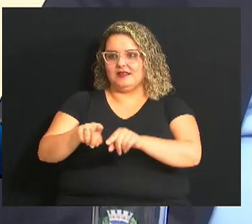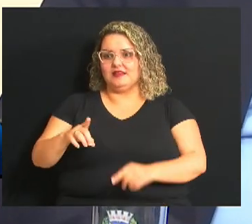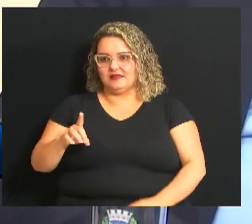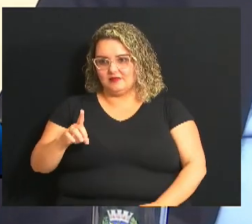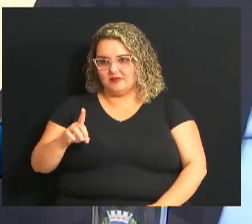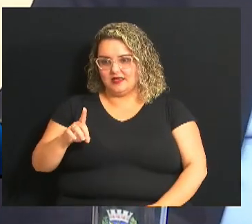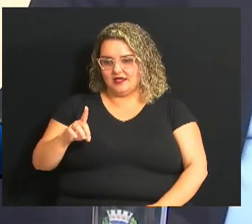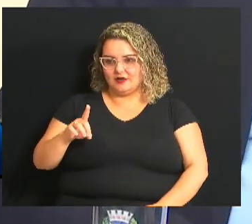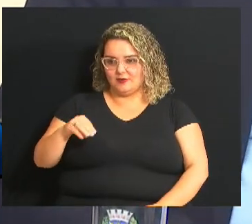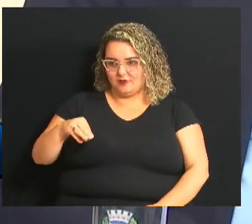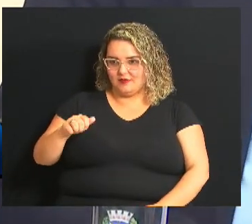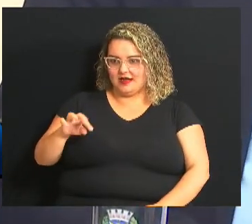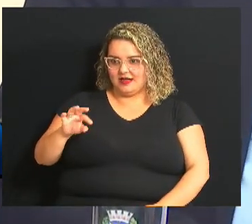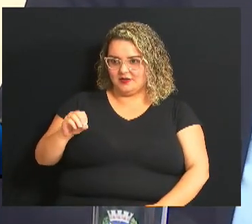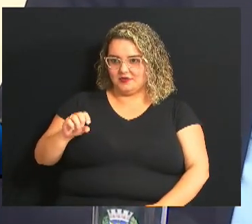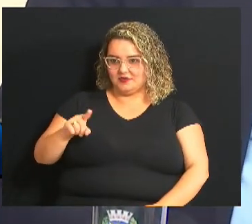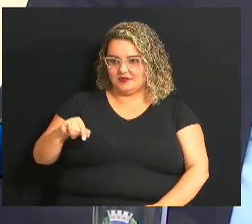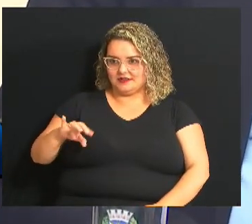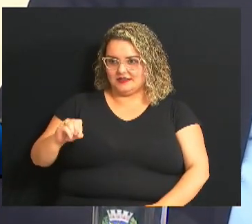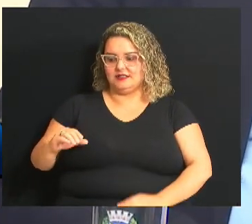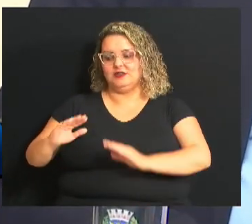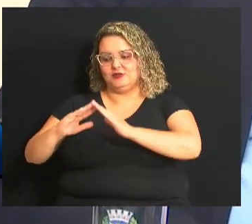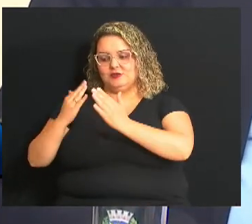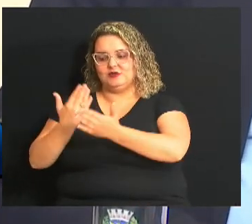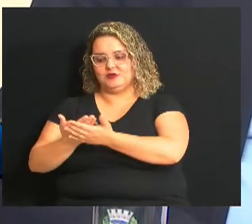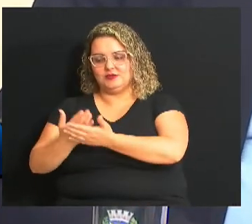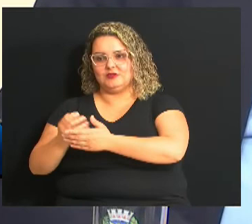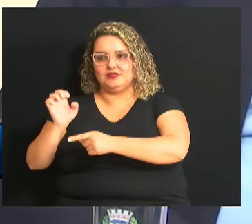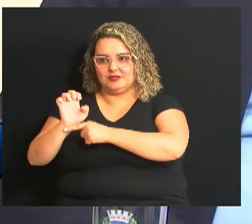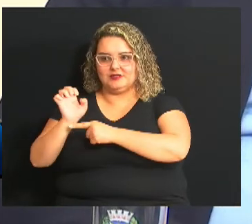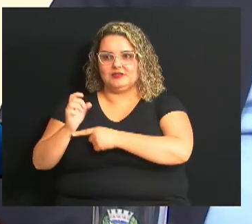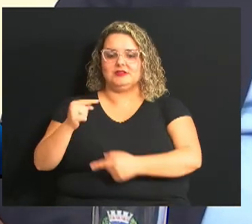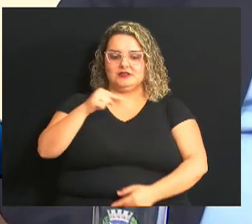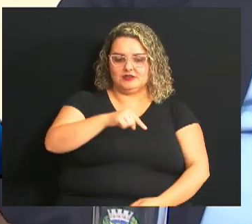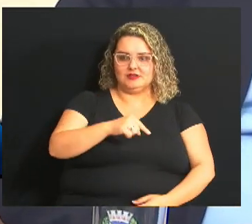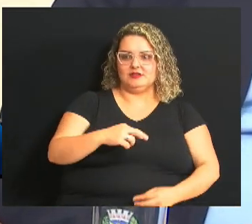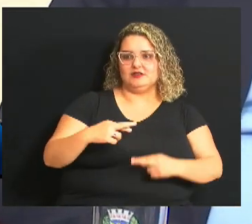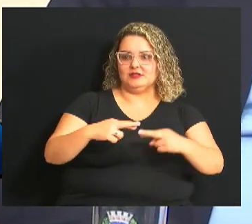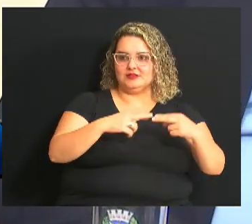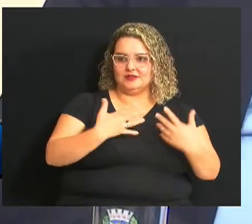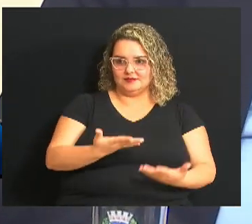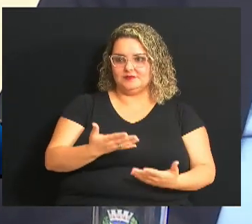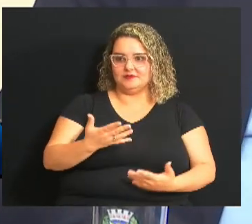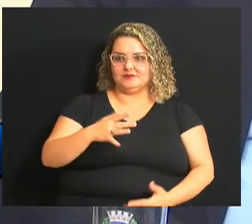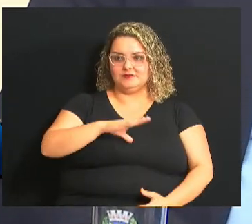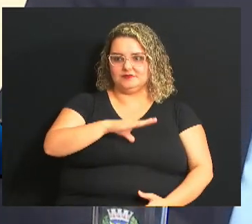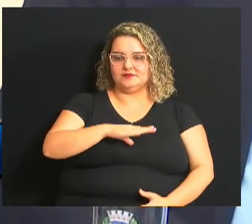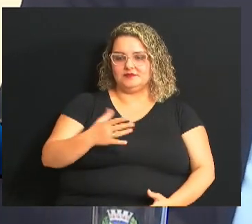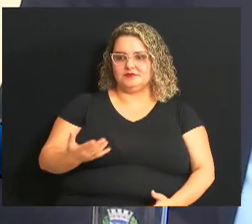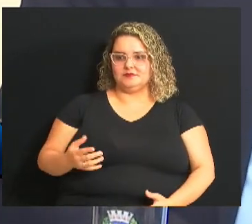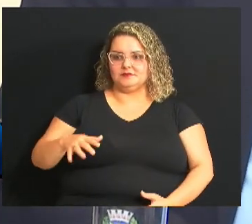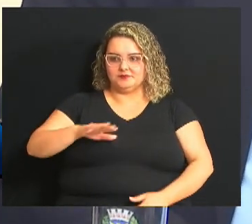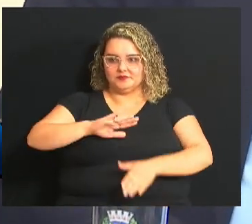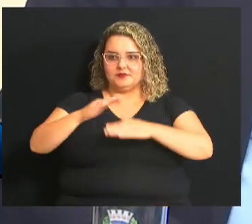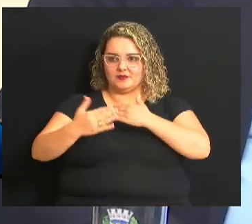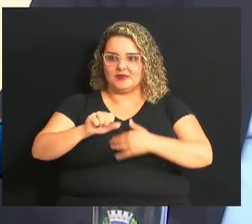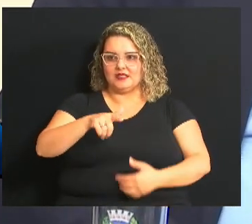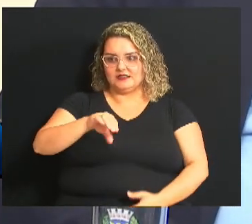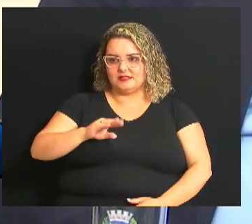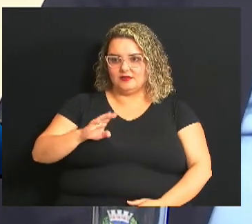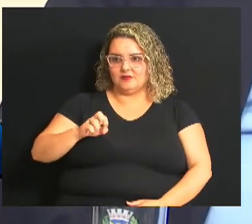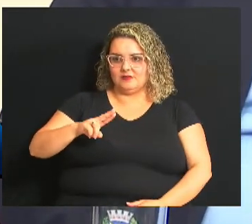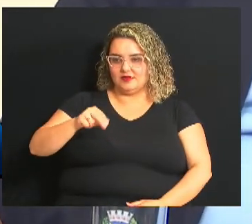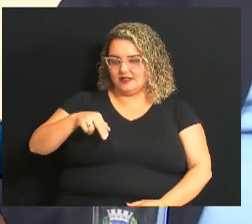o Matozinho Escola Estadual são do bairro São Bernardo, que foi o bairro que eu fui criado